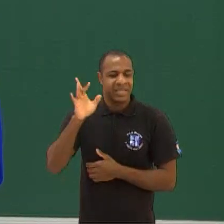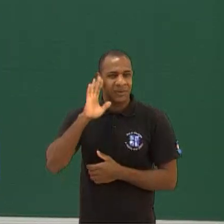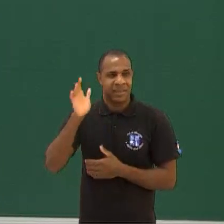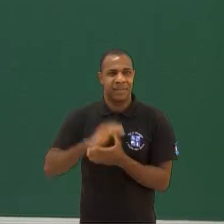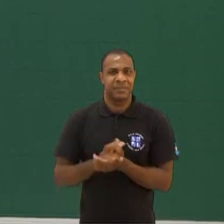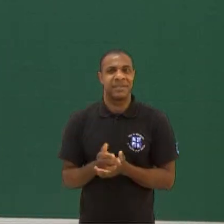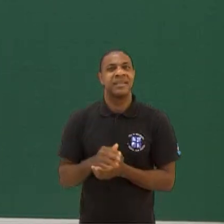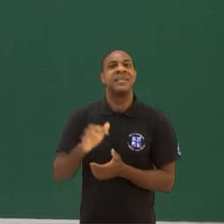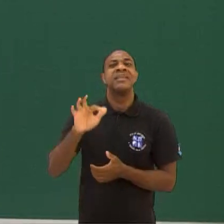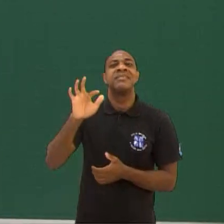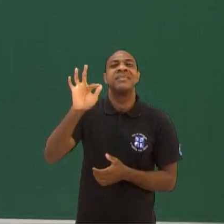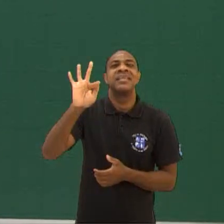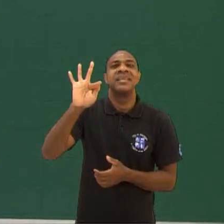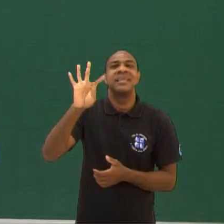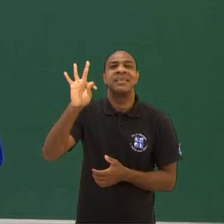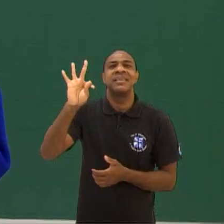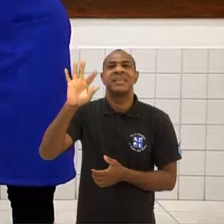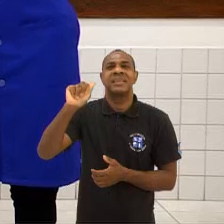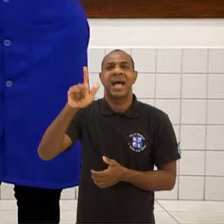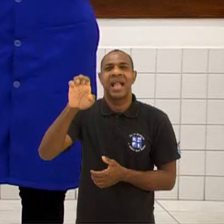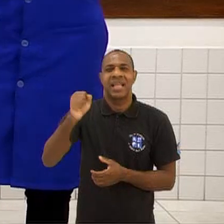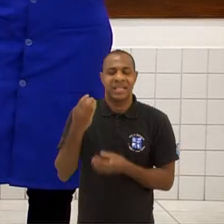enquanto o pessoal calcula. O pessoal fala ali, ó,